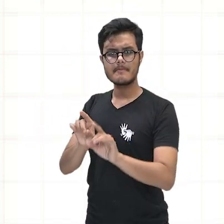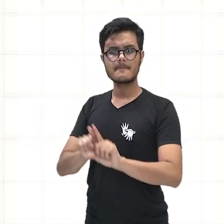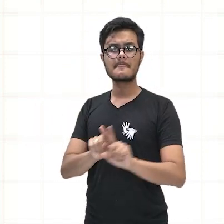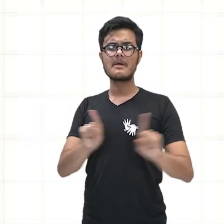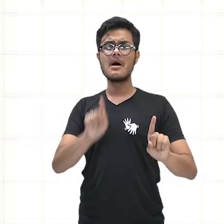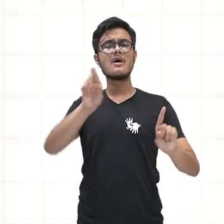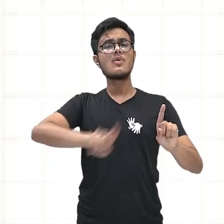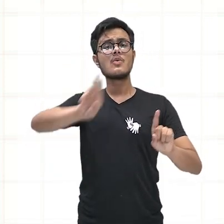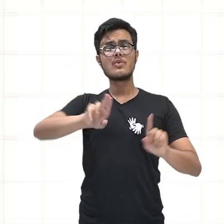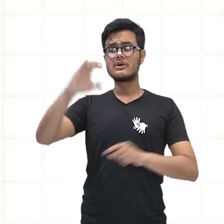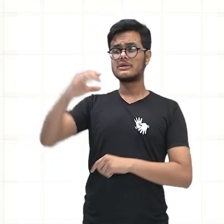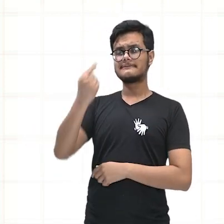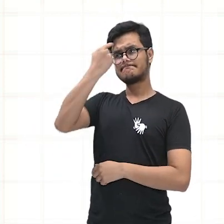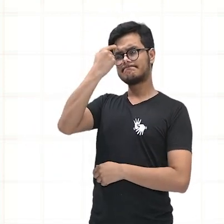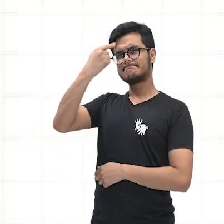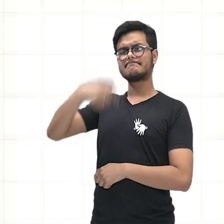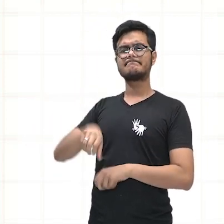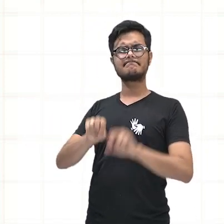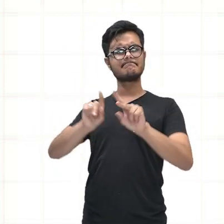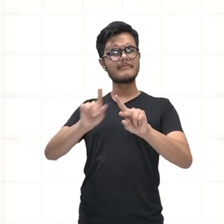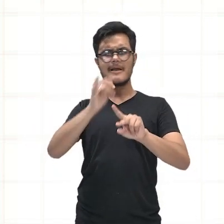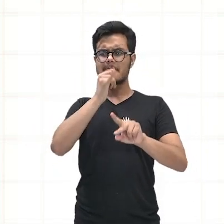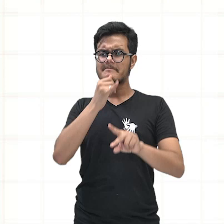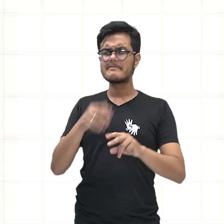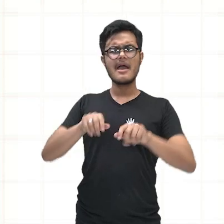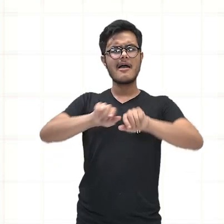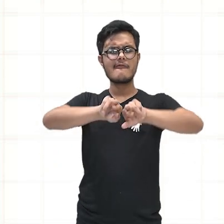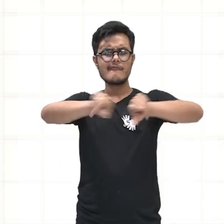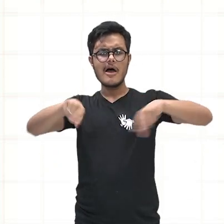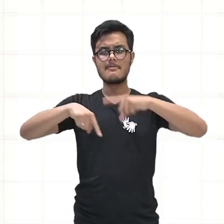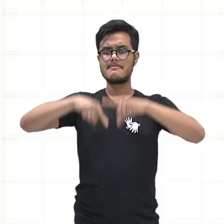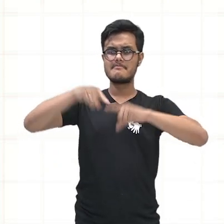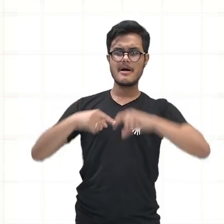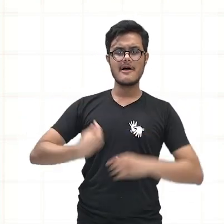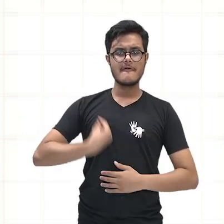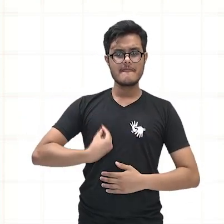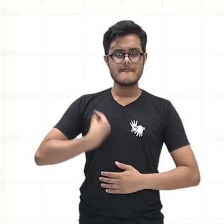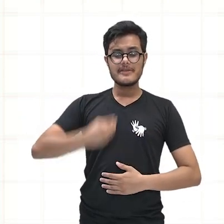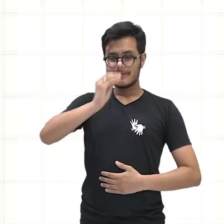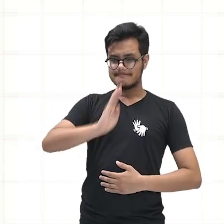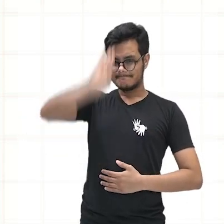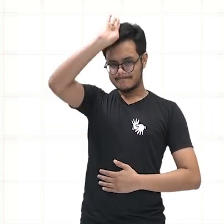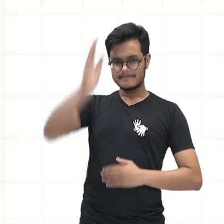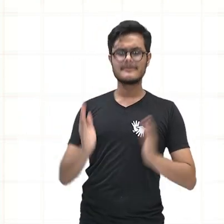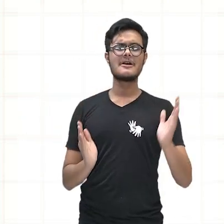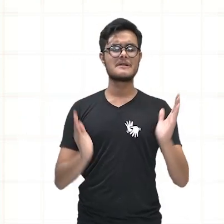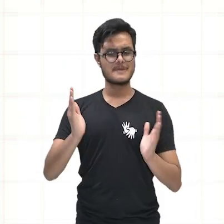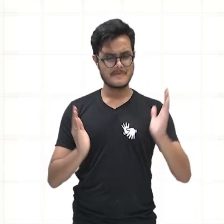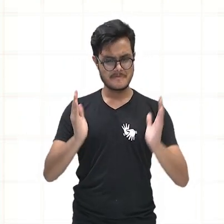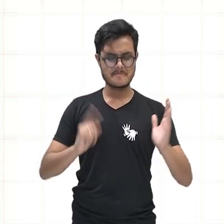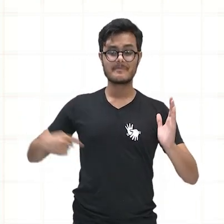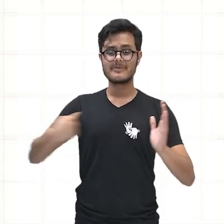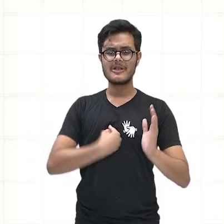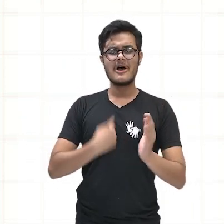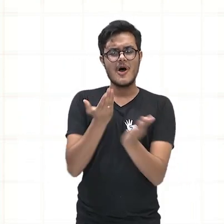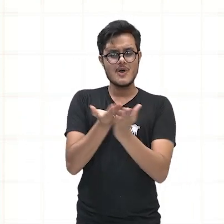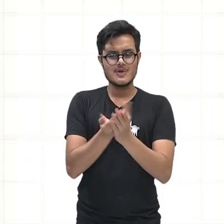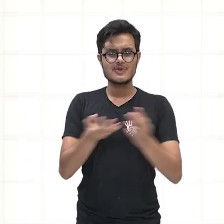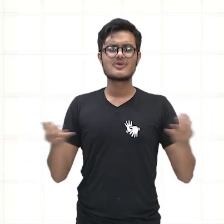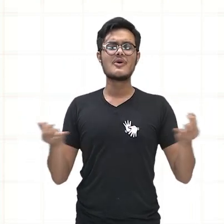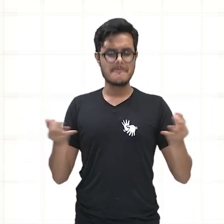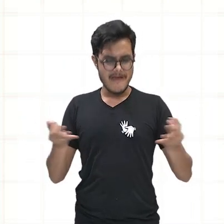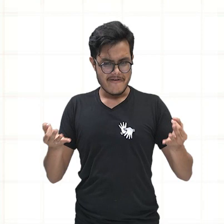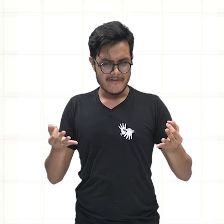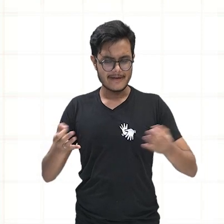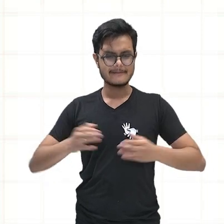usaram as pistas que foram deixadas ali pelas pessoas que viveram naquele período para que nós pudéssemos entender